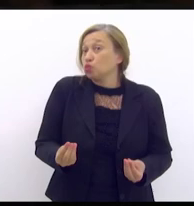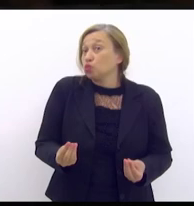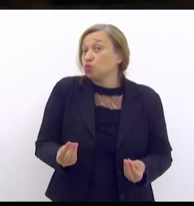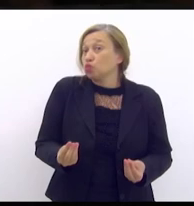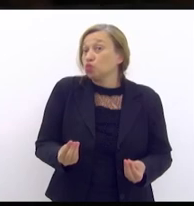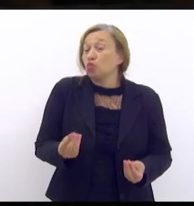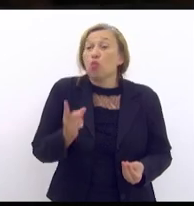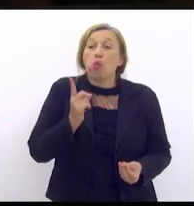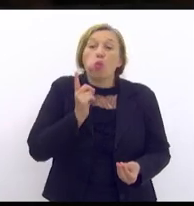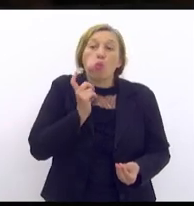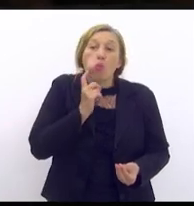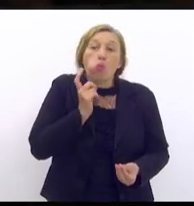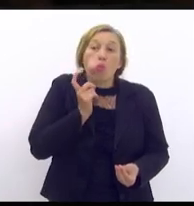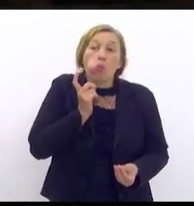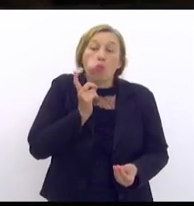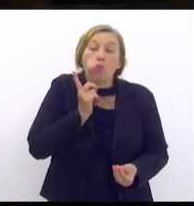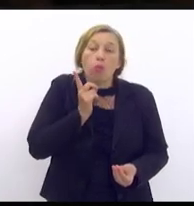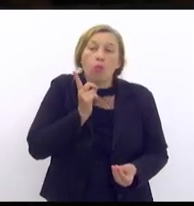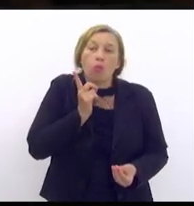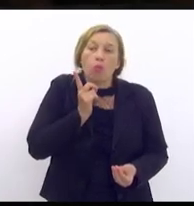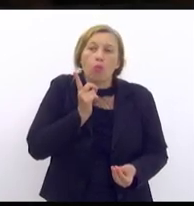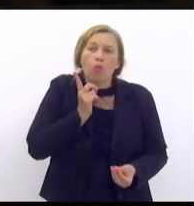Uma bolacha